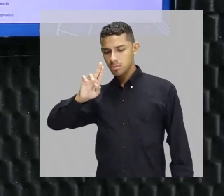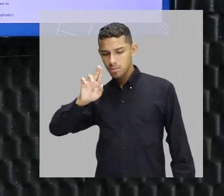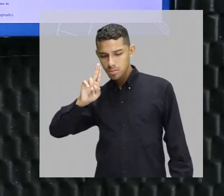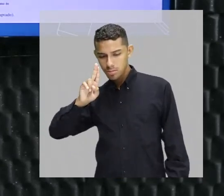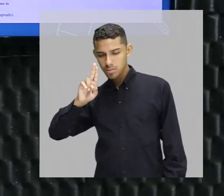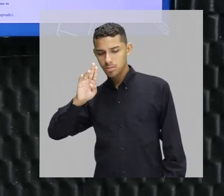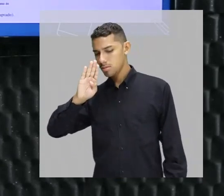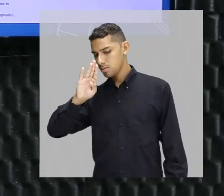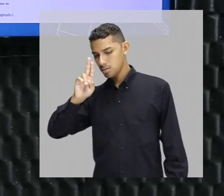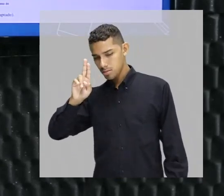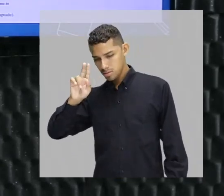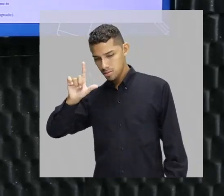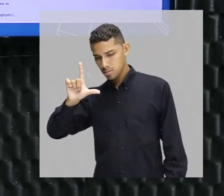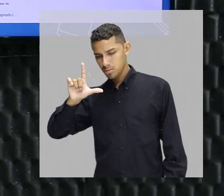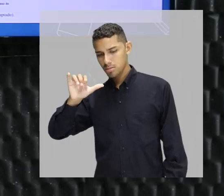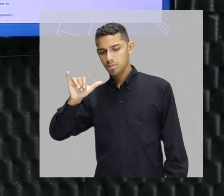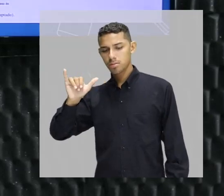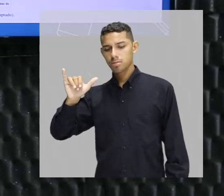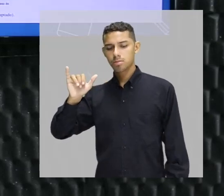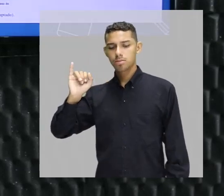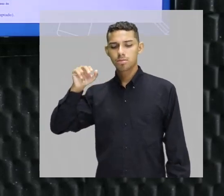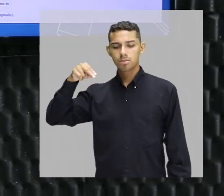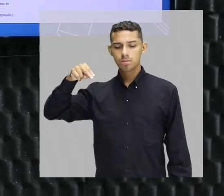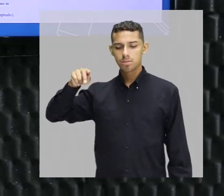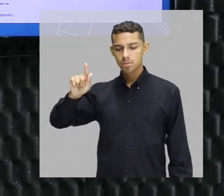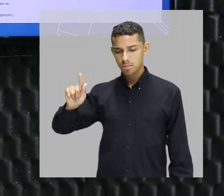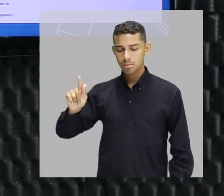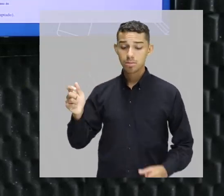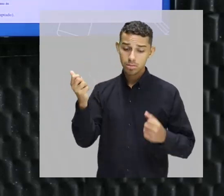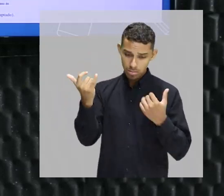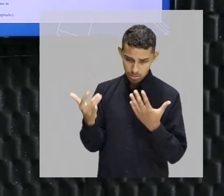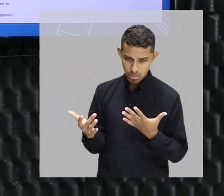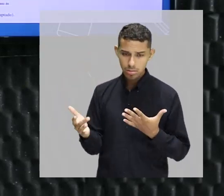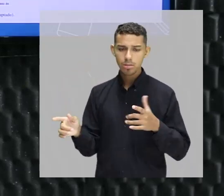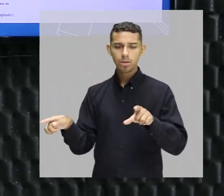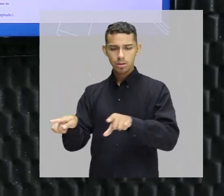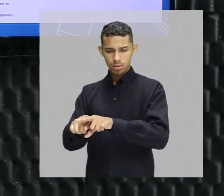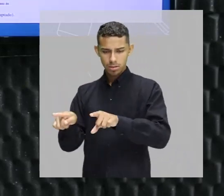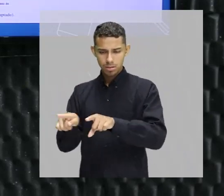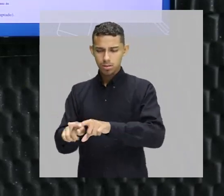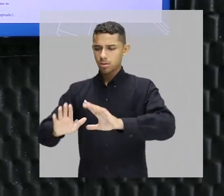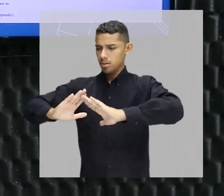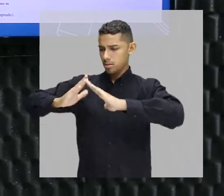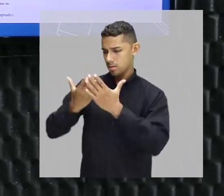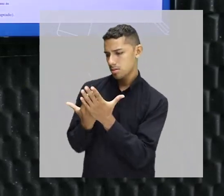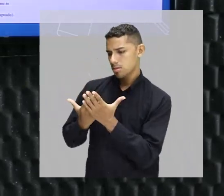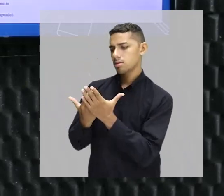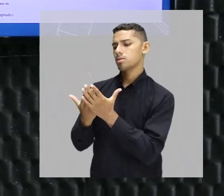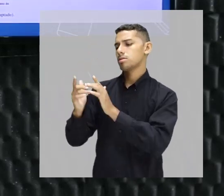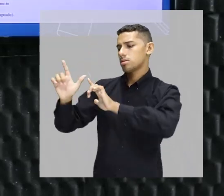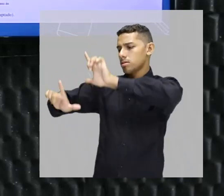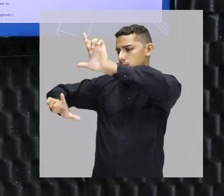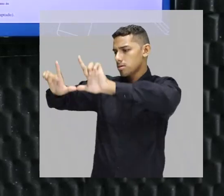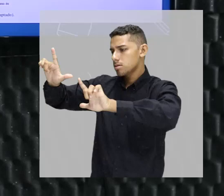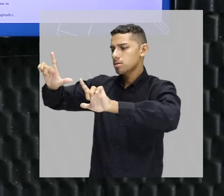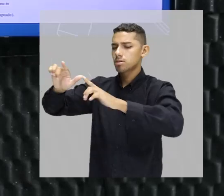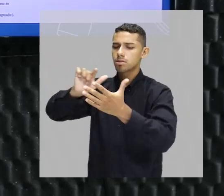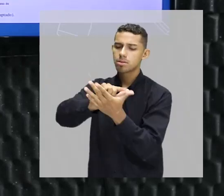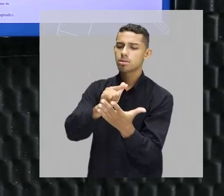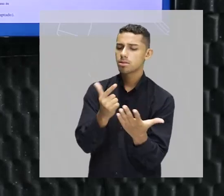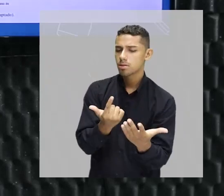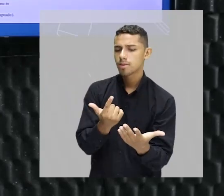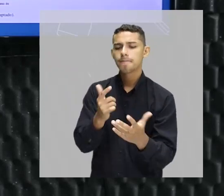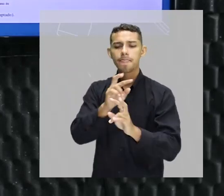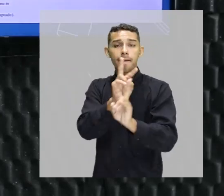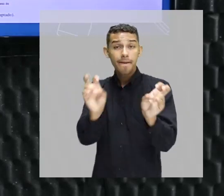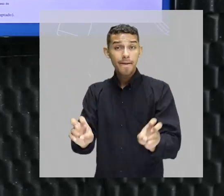é muito recorrente, é muito trabalhado nas escolas, na televisão, nos jornais. Então, querendo ou não, é um tema que está